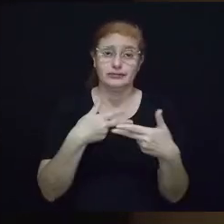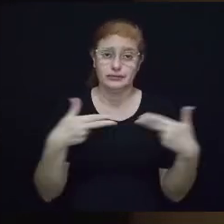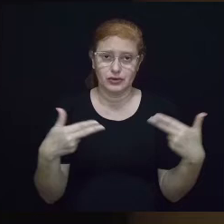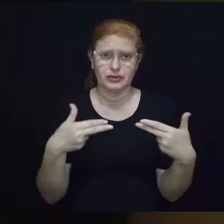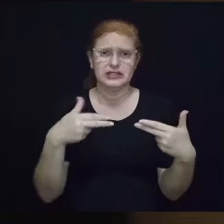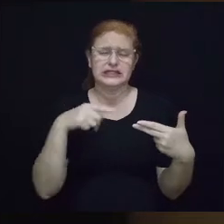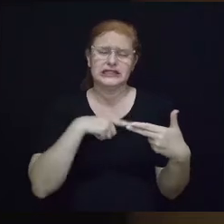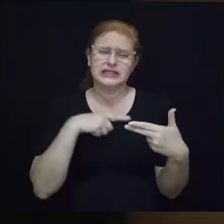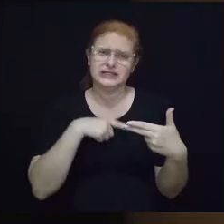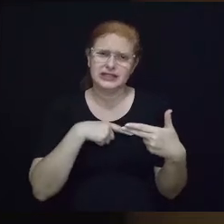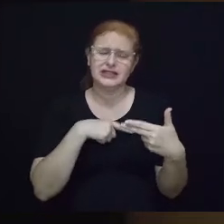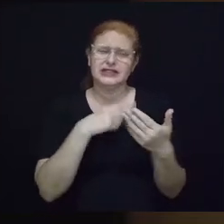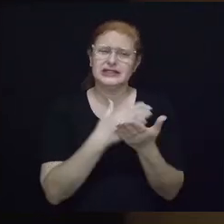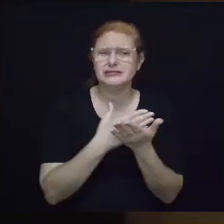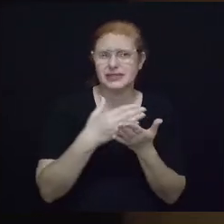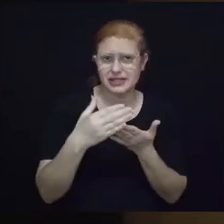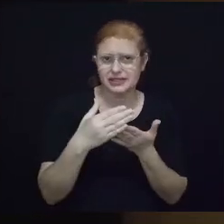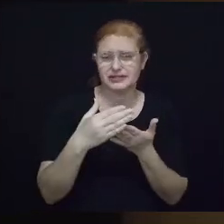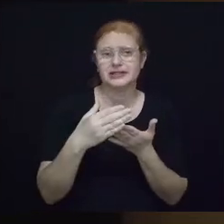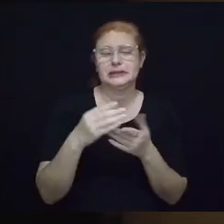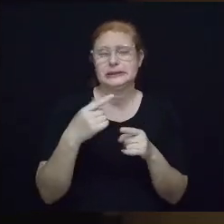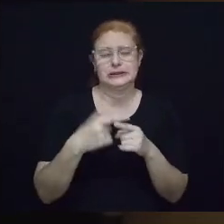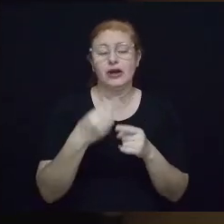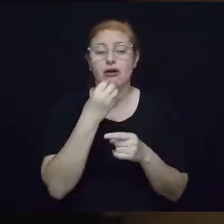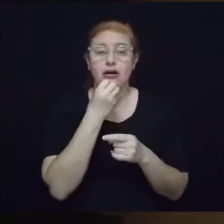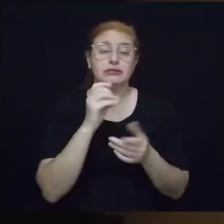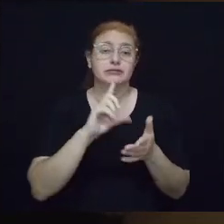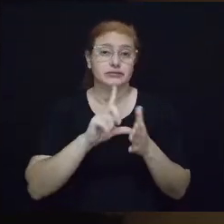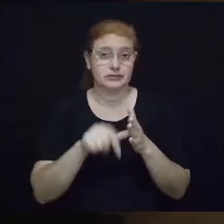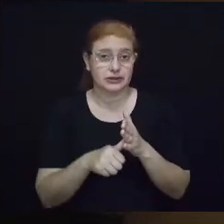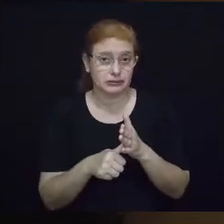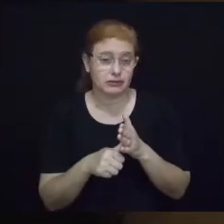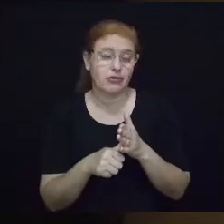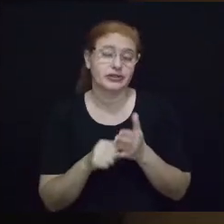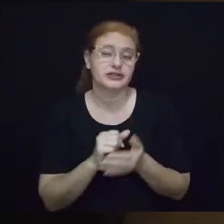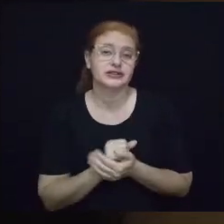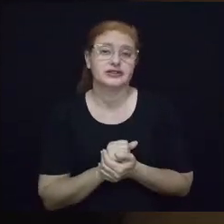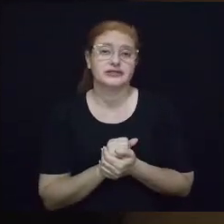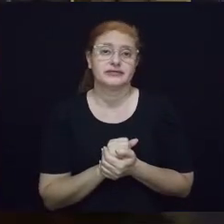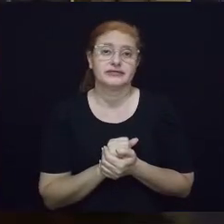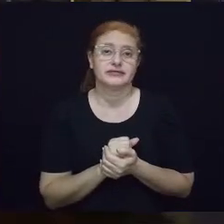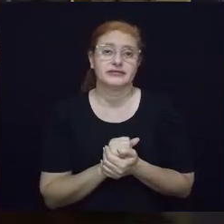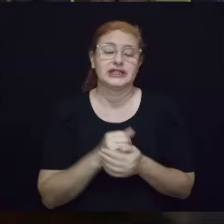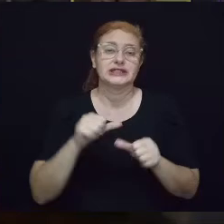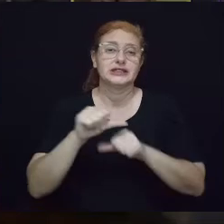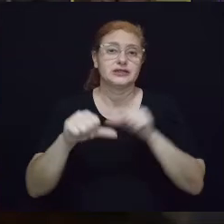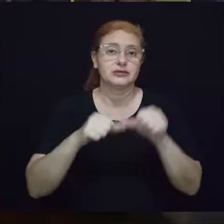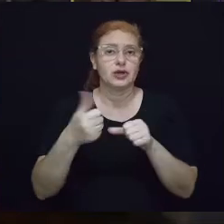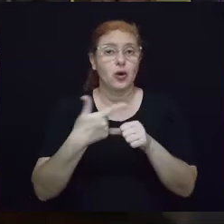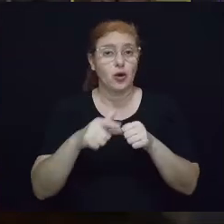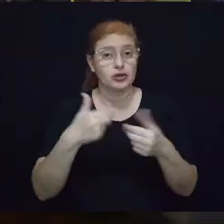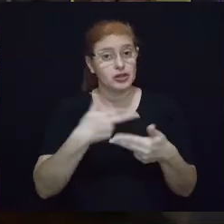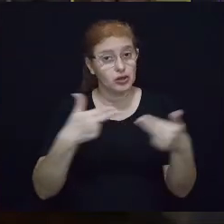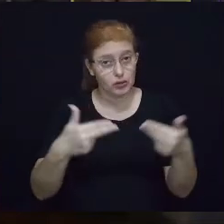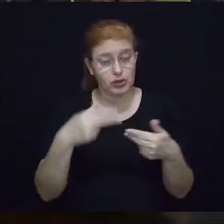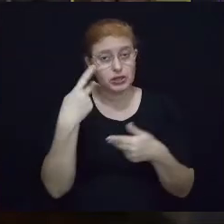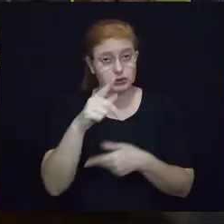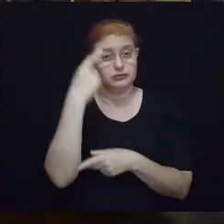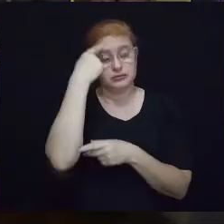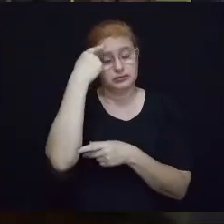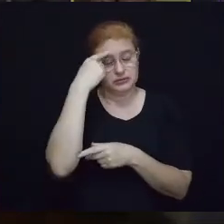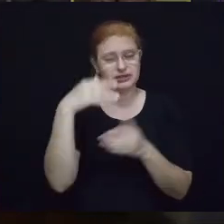deu origem a isso, que, claro, depois foi foi virando muita outra coisa na tua cabeça até chegar na